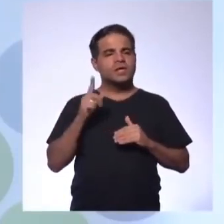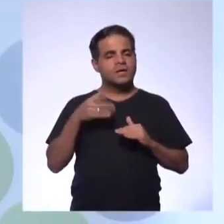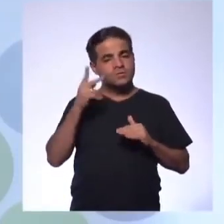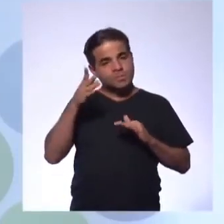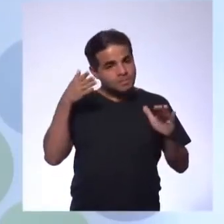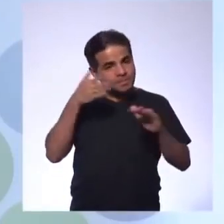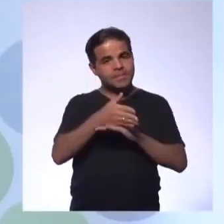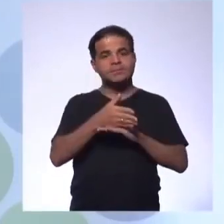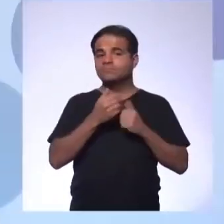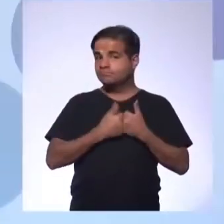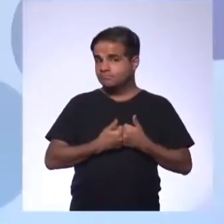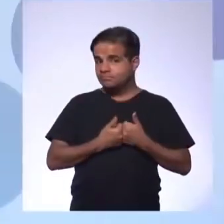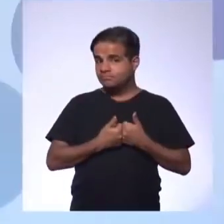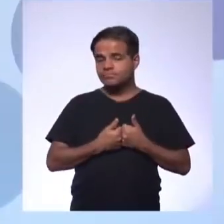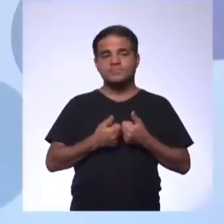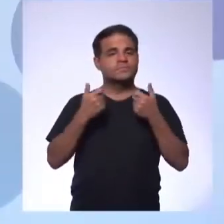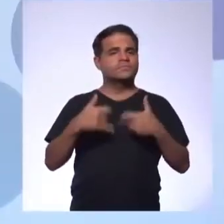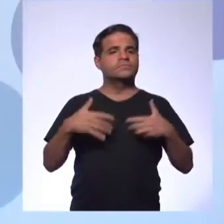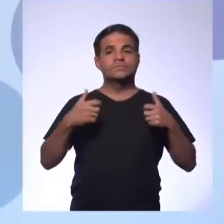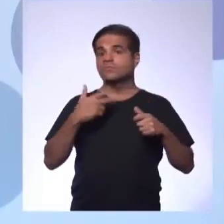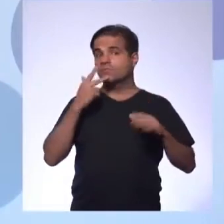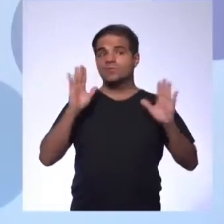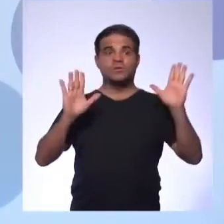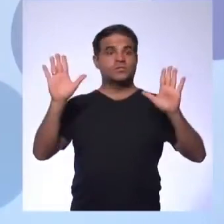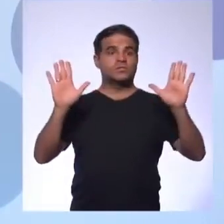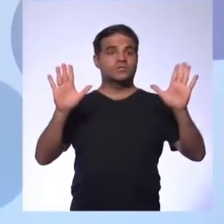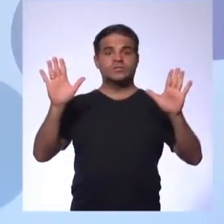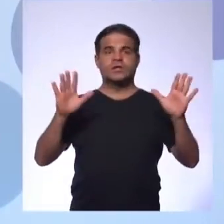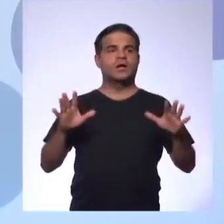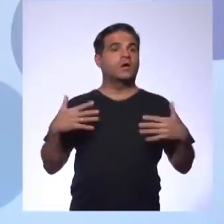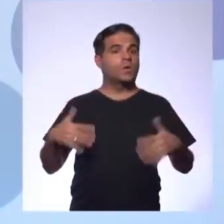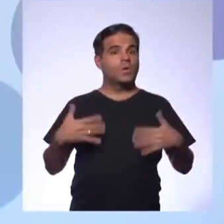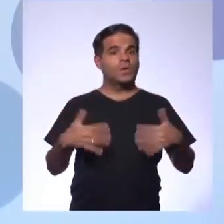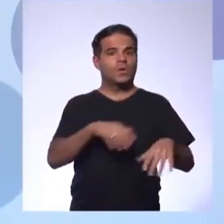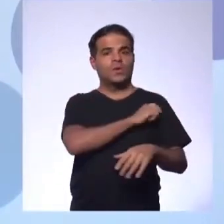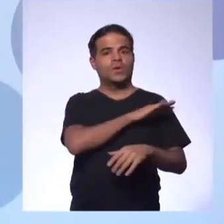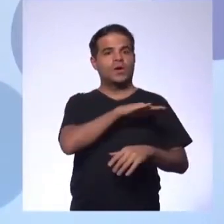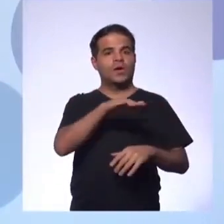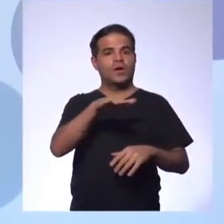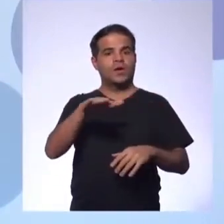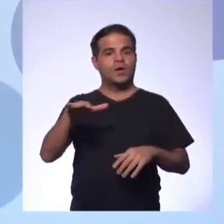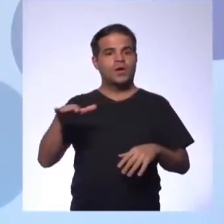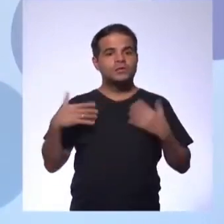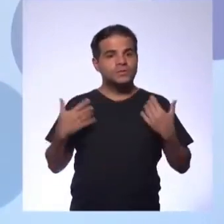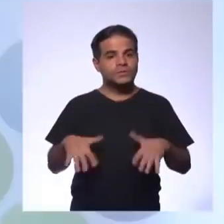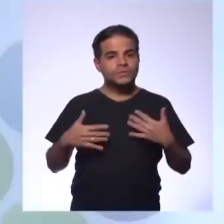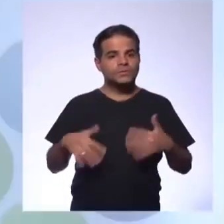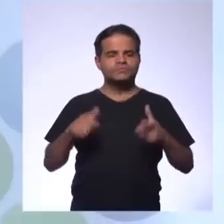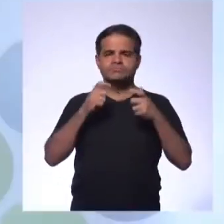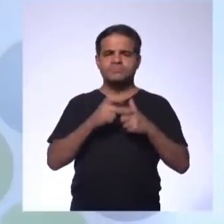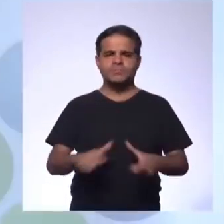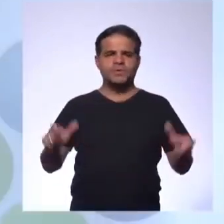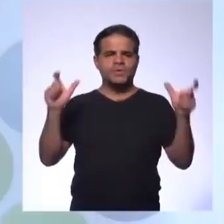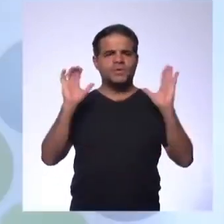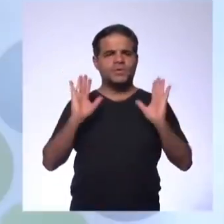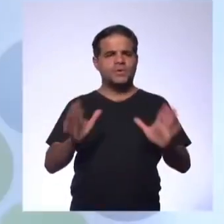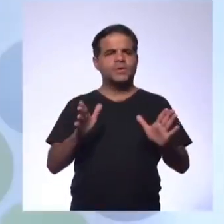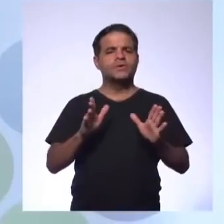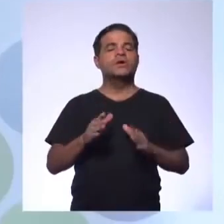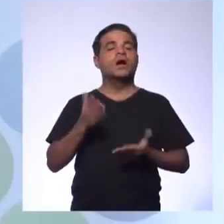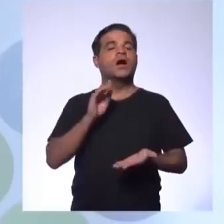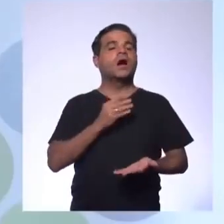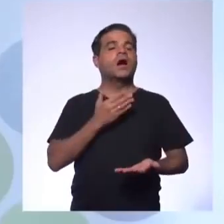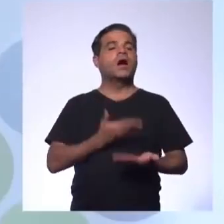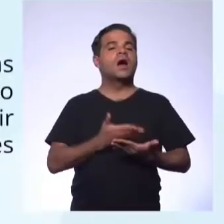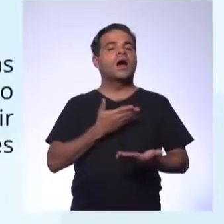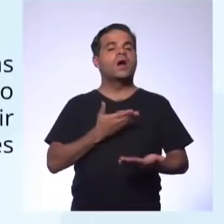participação. E eles já estão aqui falando presente, viu, professor Marcos? Exato. Muitos alunos. Tá que bom aqui. Que vocês estão aí. Então vamos lá. A aula de